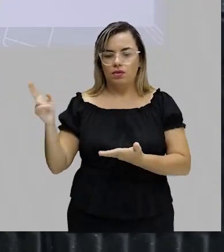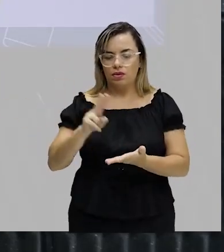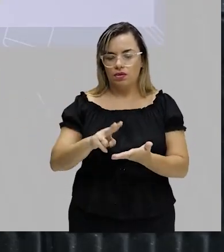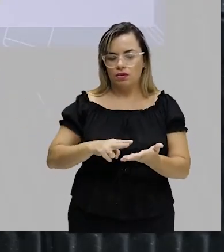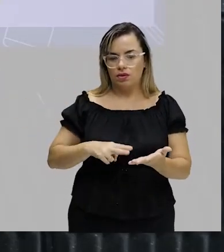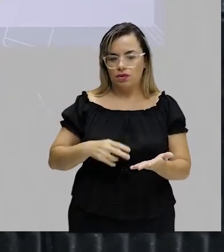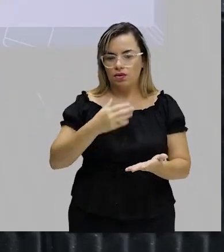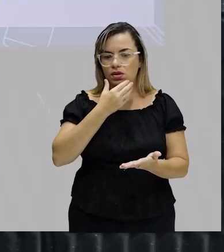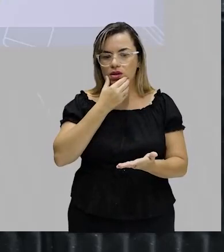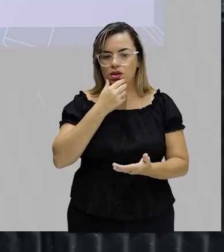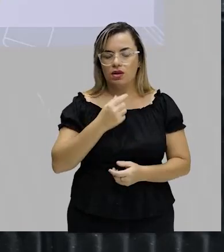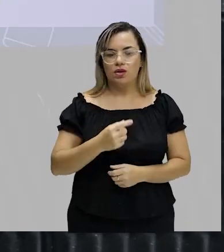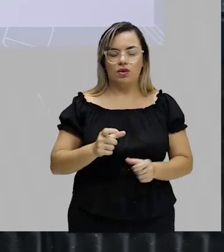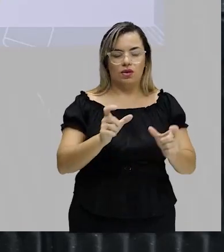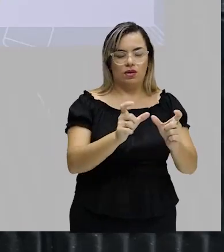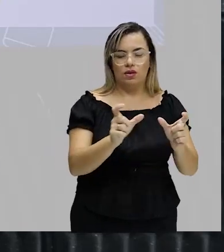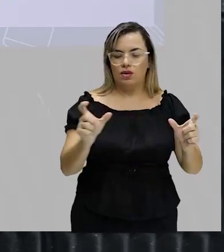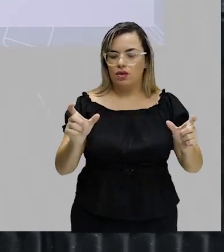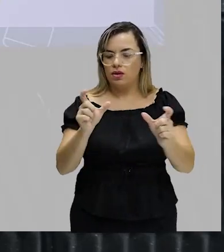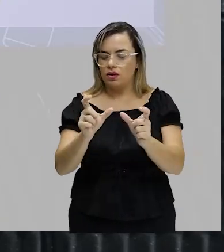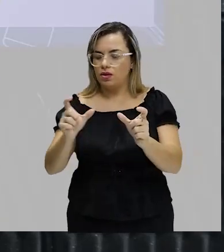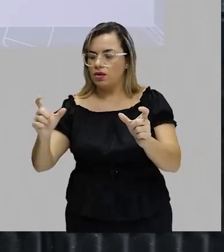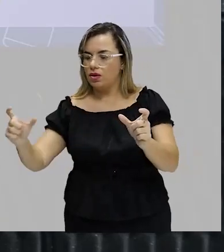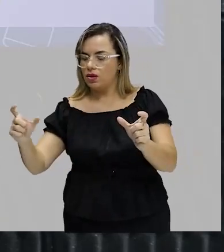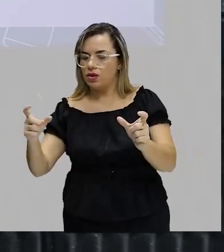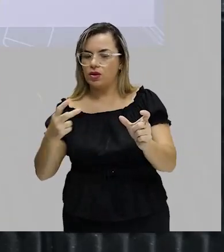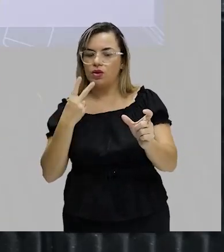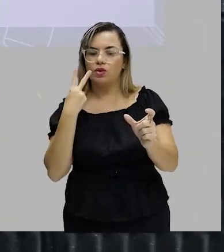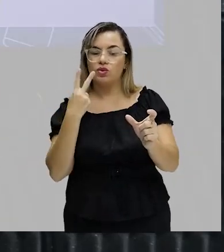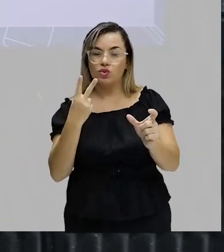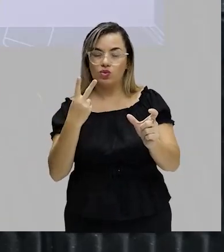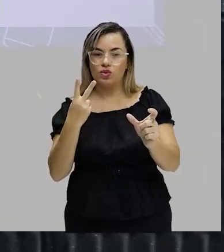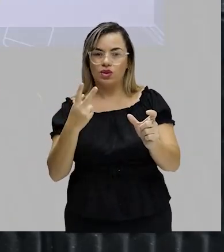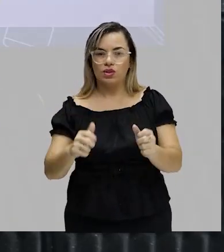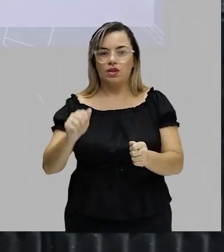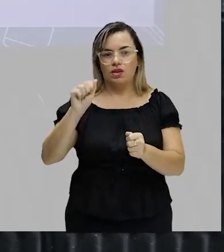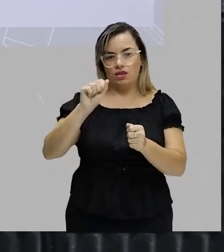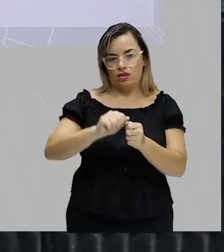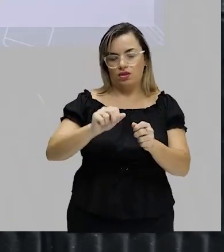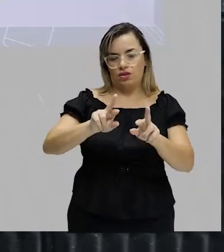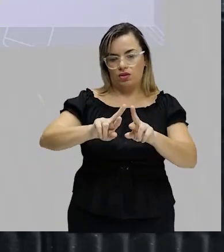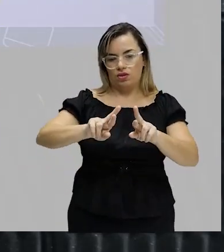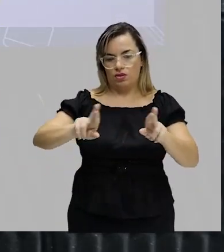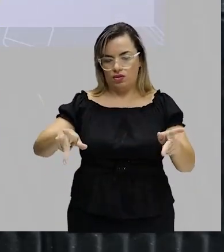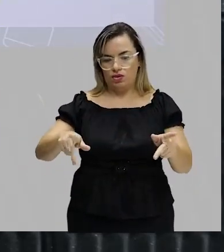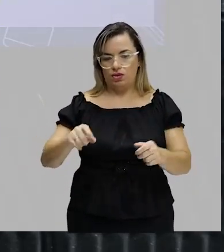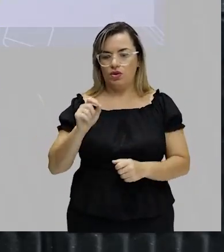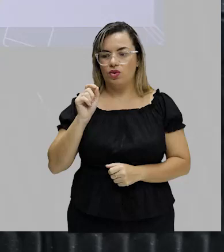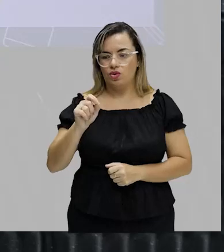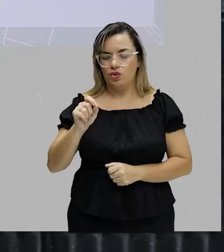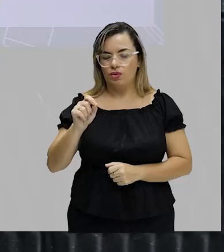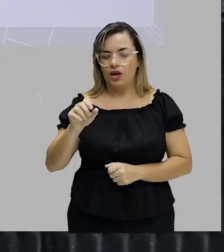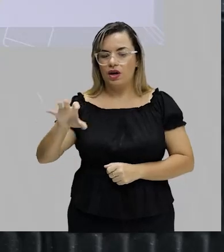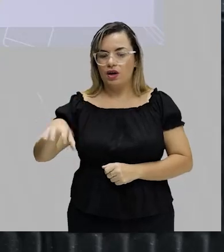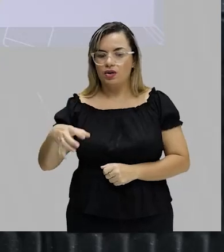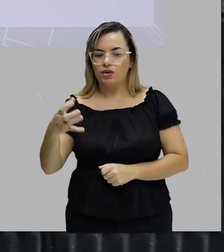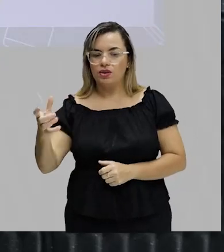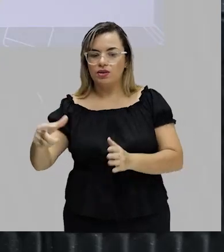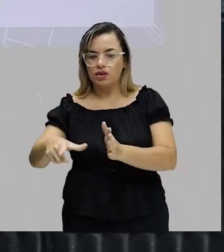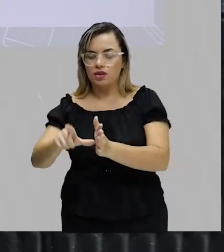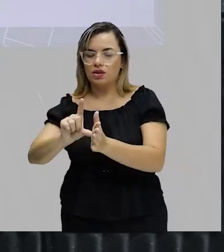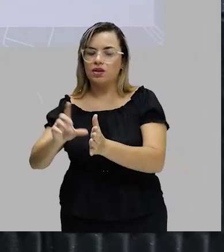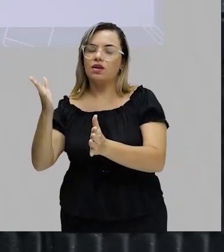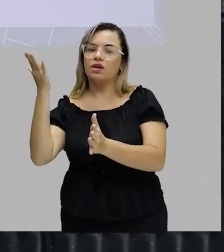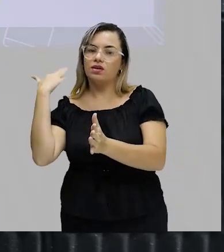uma das sentenças apresenta duas ações diferentes. E uma aconteceu antes de outra que